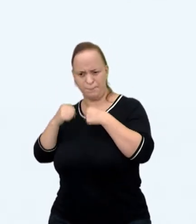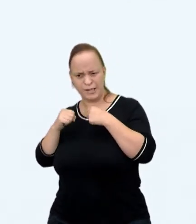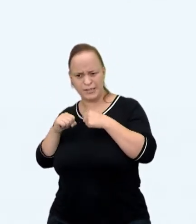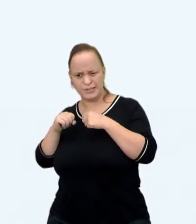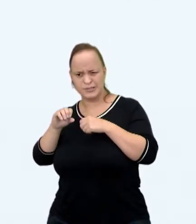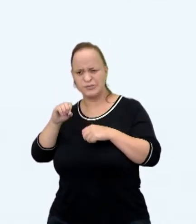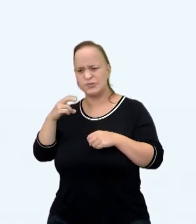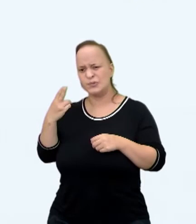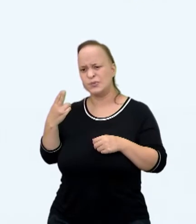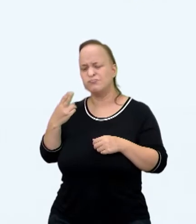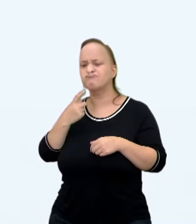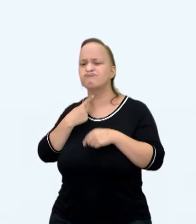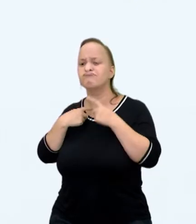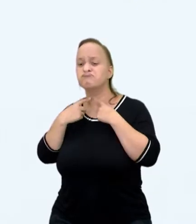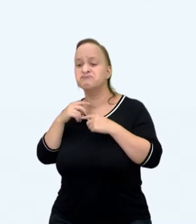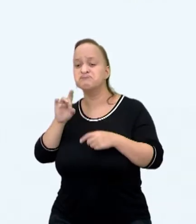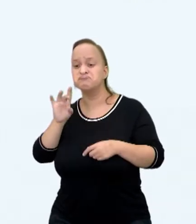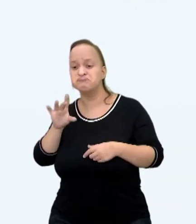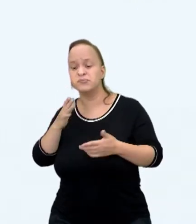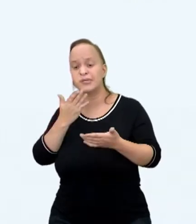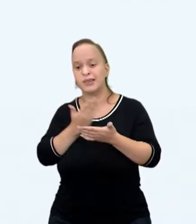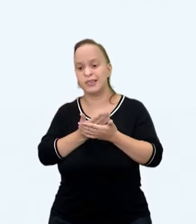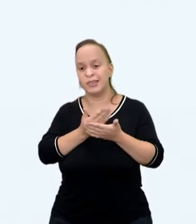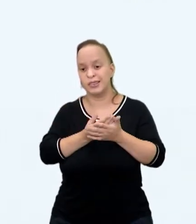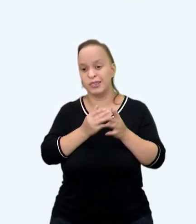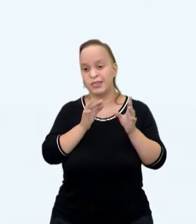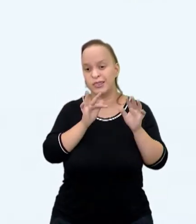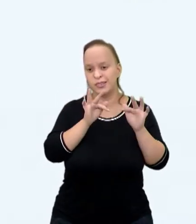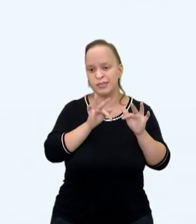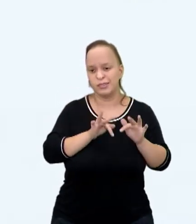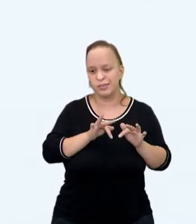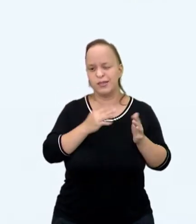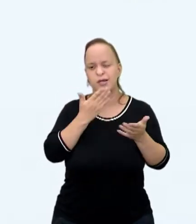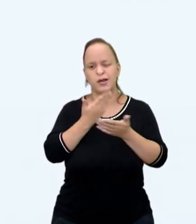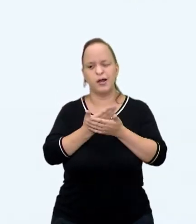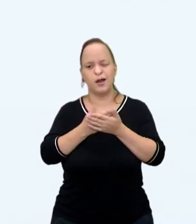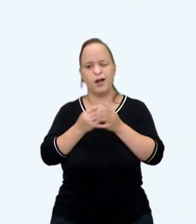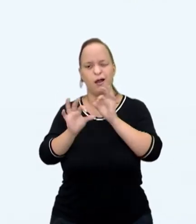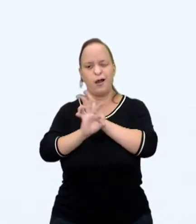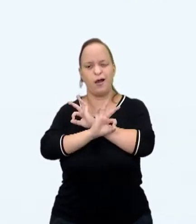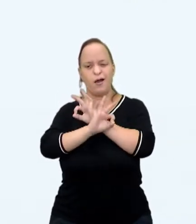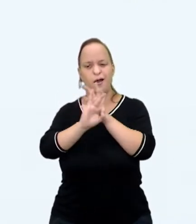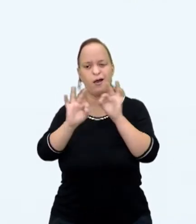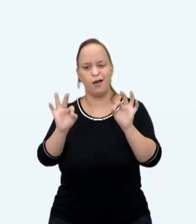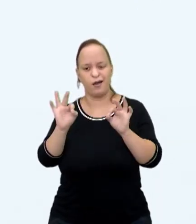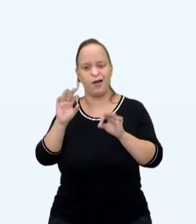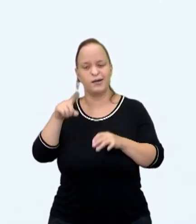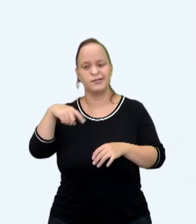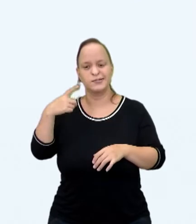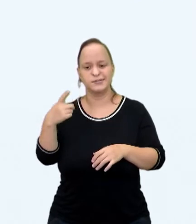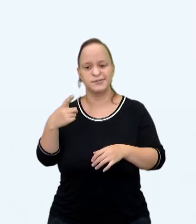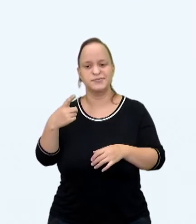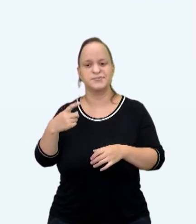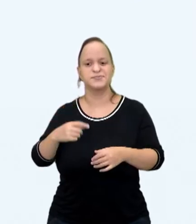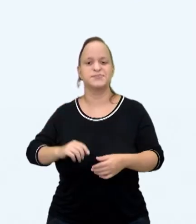Pois bem, pessoal, nossa aula está chegando ao fim. Ótimos estudos e até a próxima.